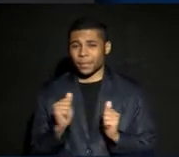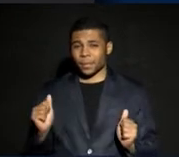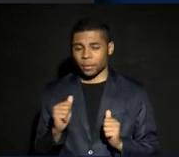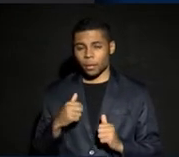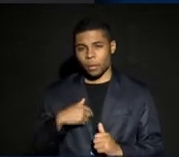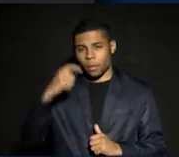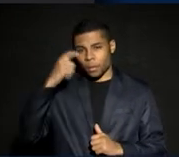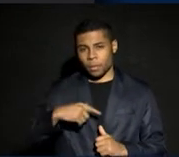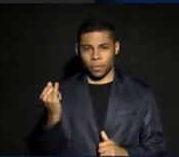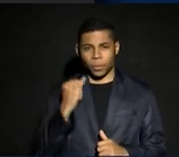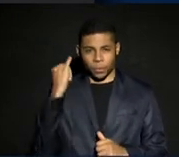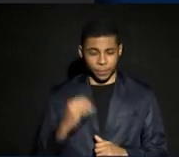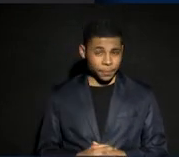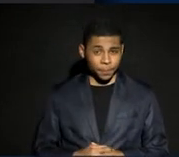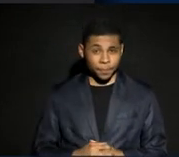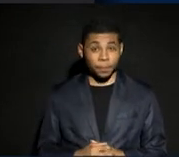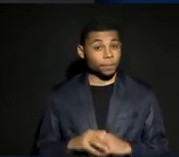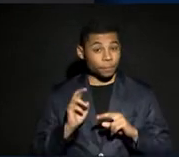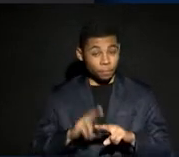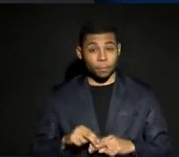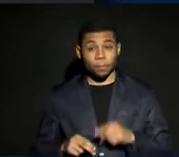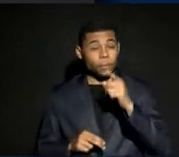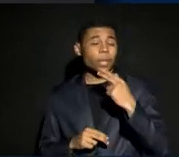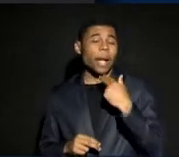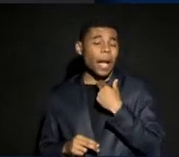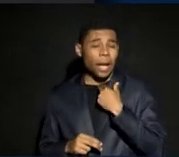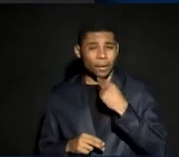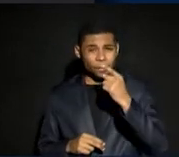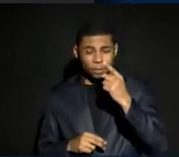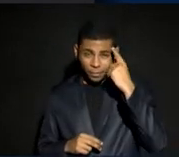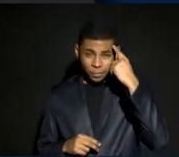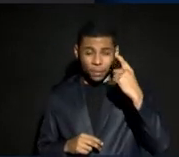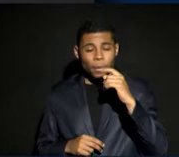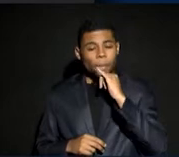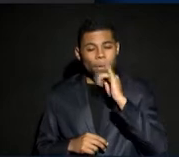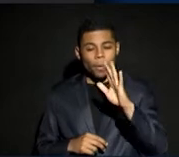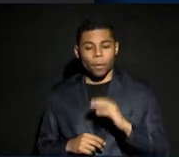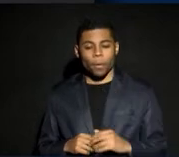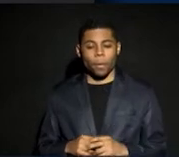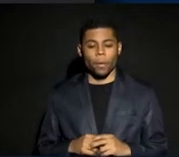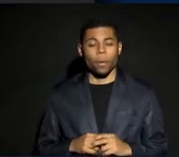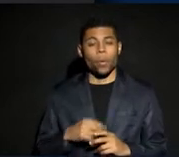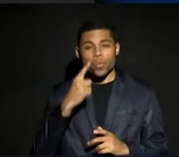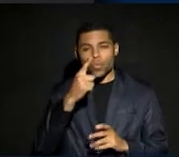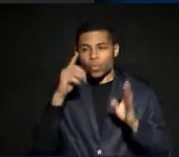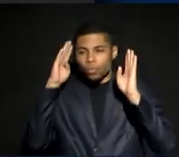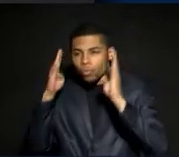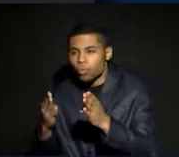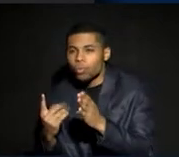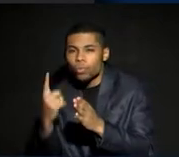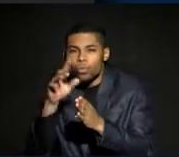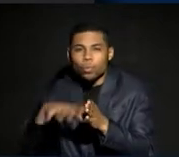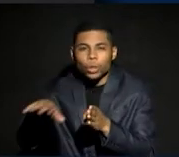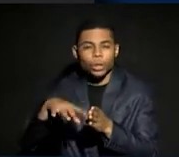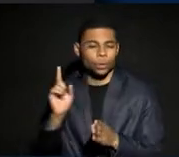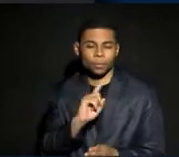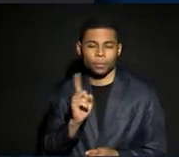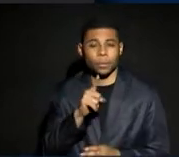papel indutor. Então, você não pode trabalhar um nicho apenas. Você tem que